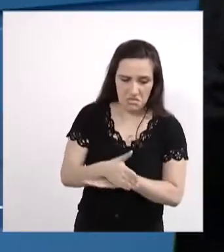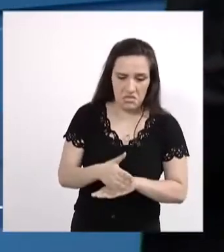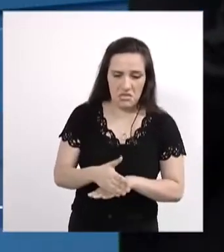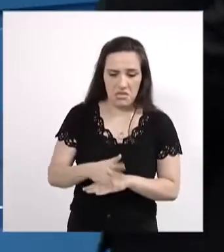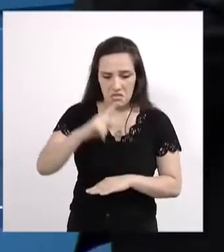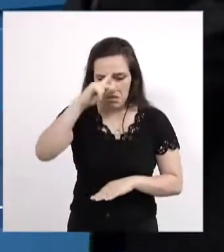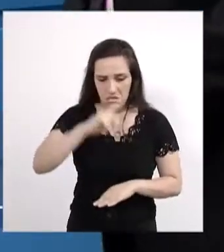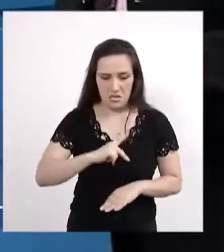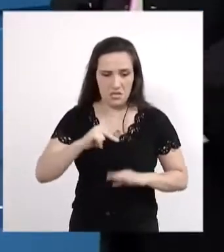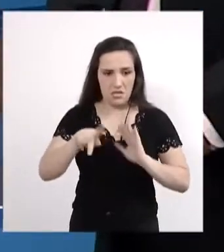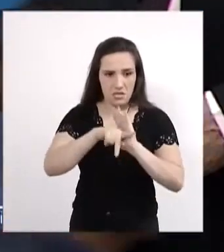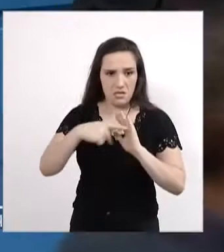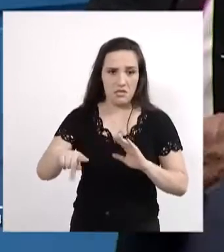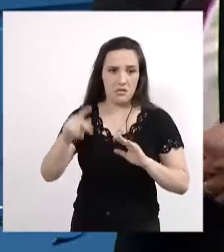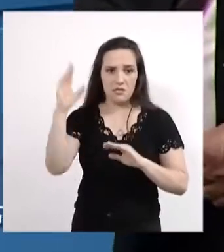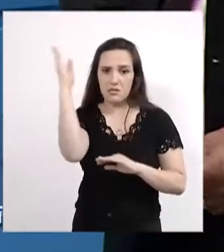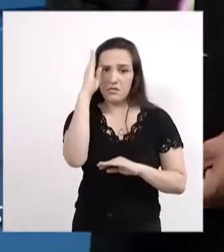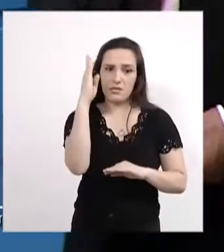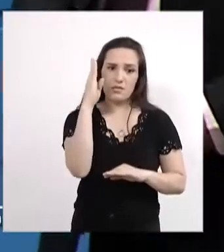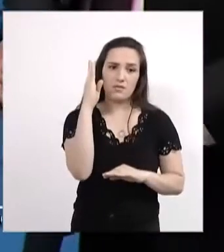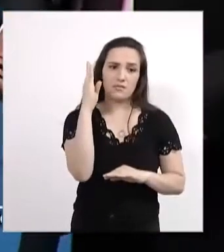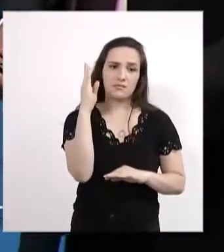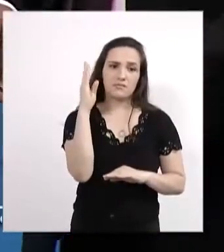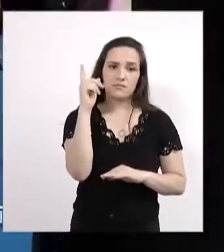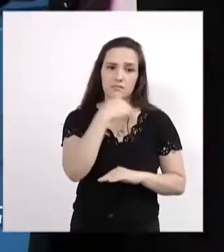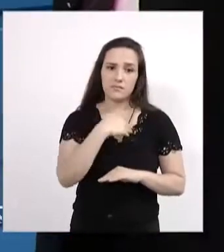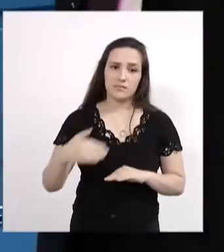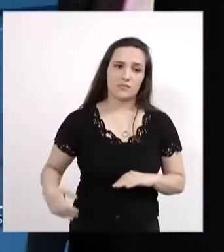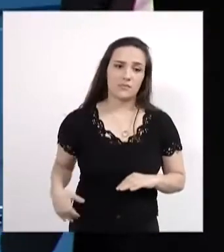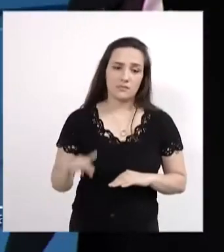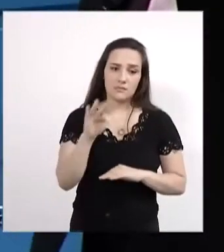SIGEF como se fosse propriedade do governo